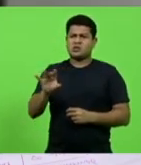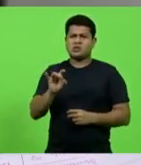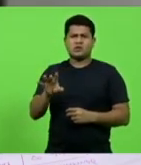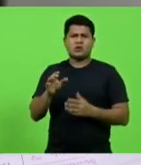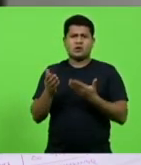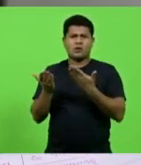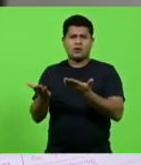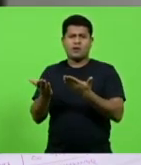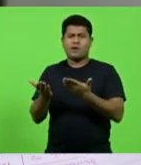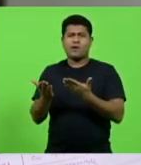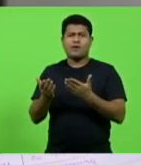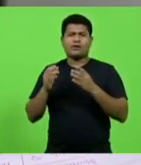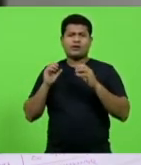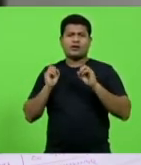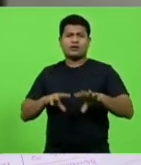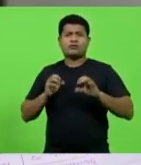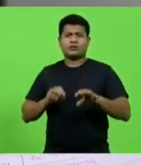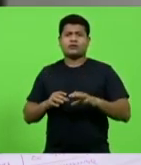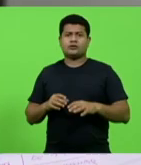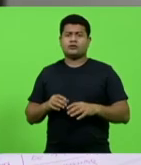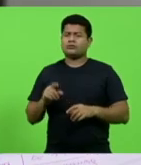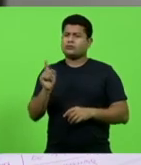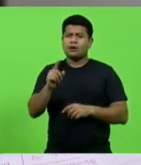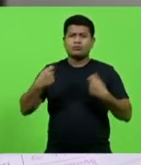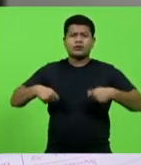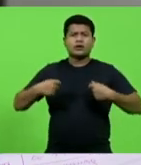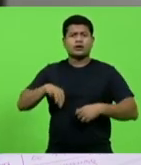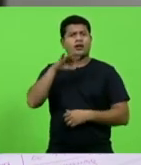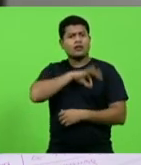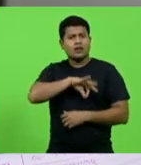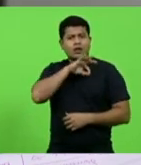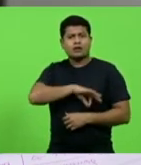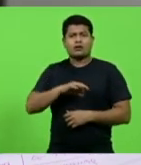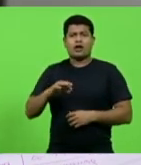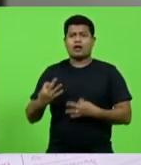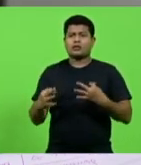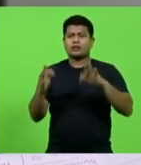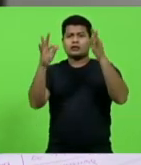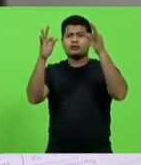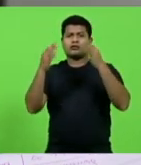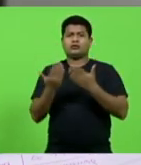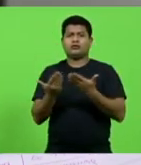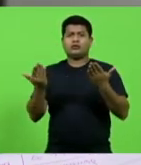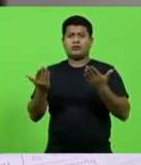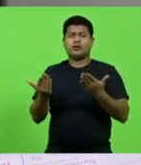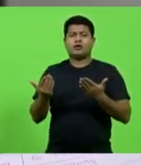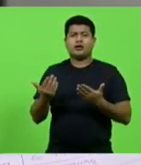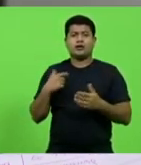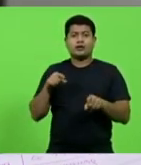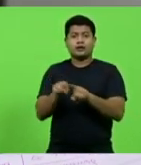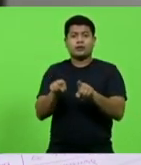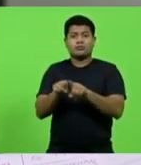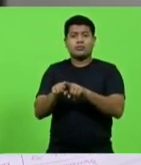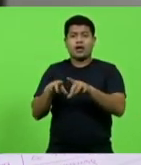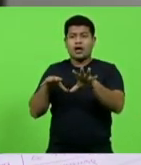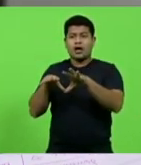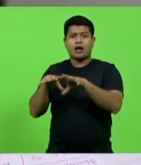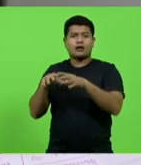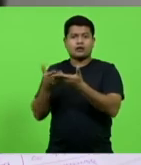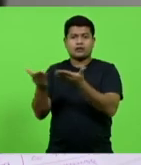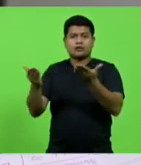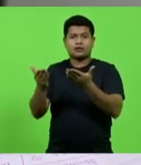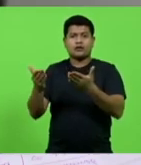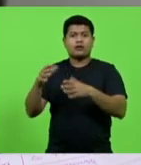salário de professor, número de alunos por turma, tecnologia, escolaridade dos pais também. E aqui eu quero trazer um